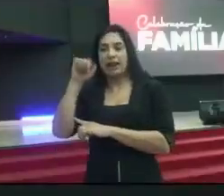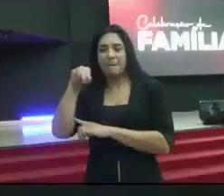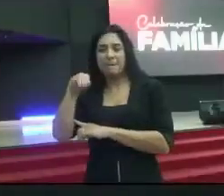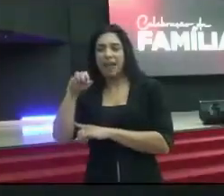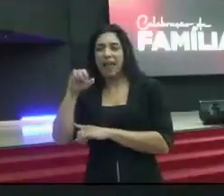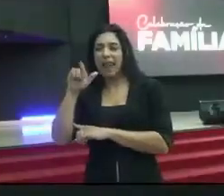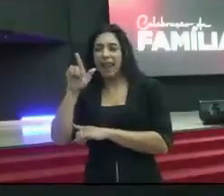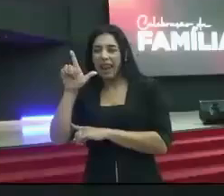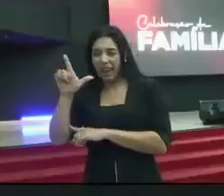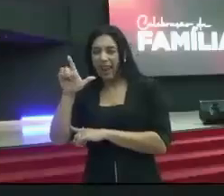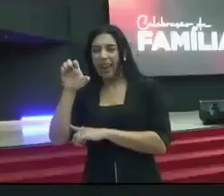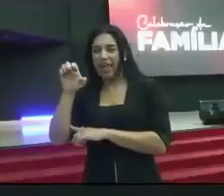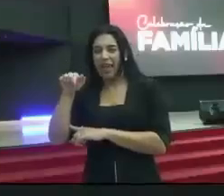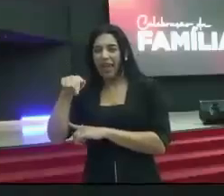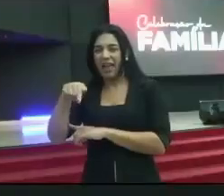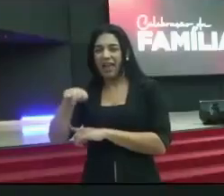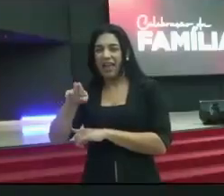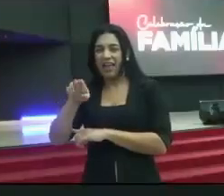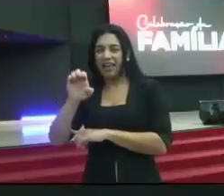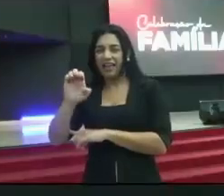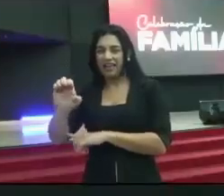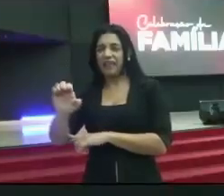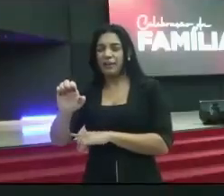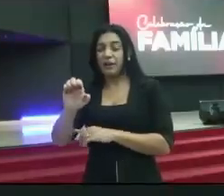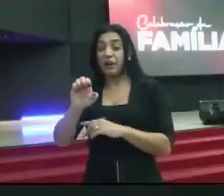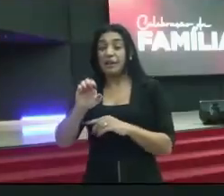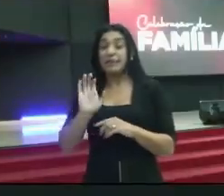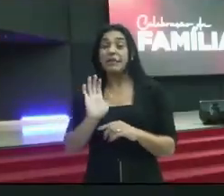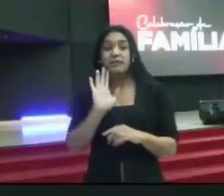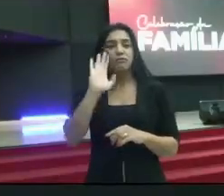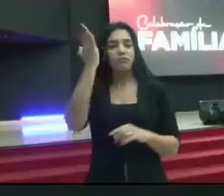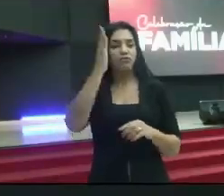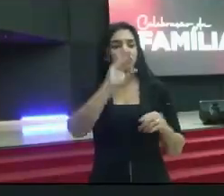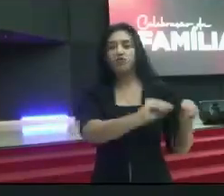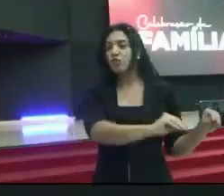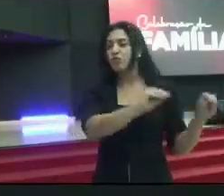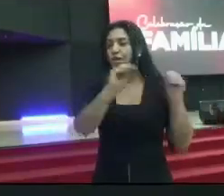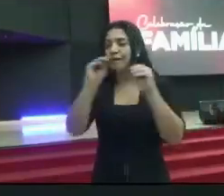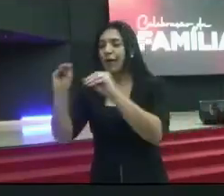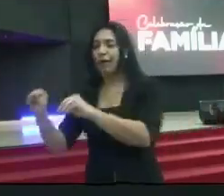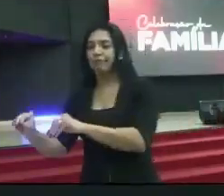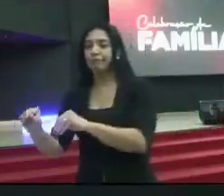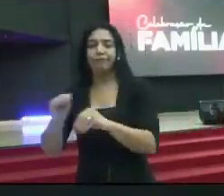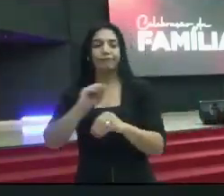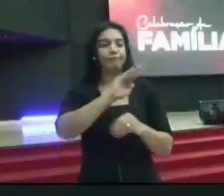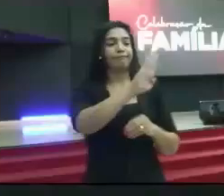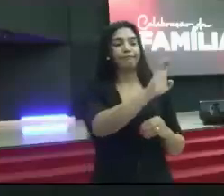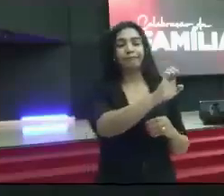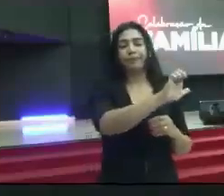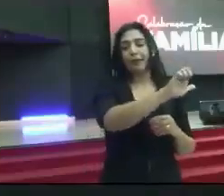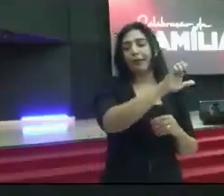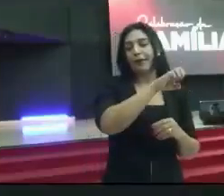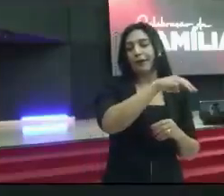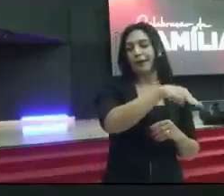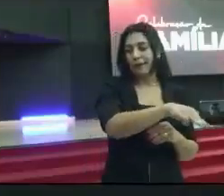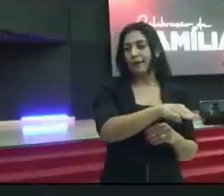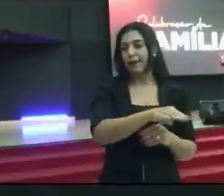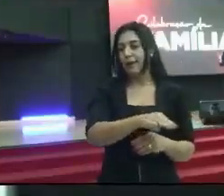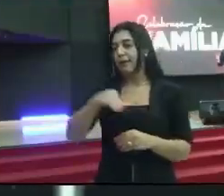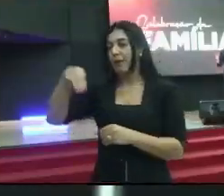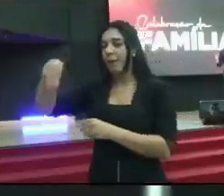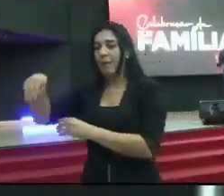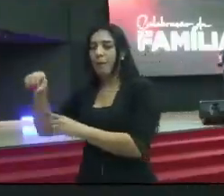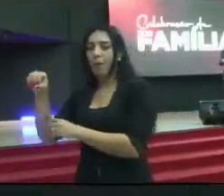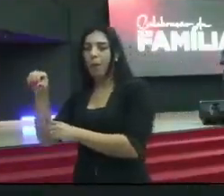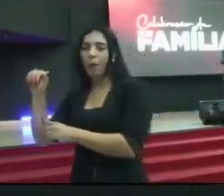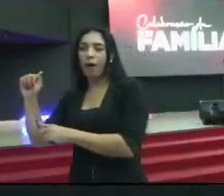decide mudar-se de Belém para Moabe. Nós não sabemos se Noemi teve influência